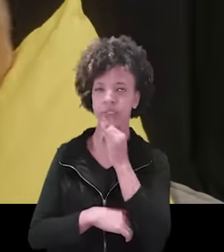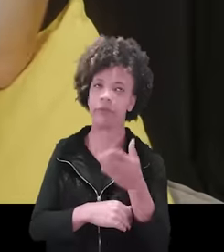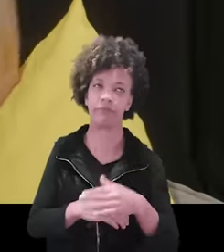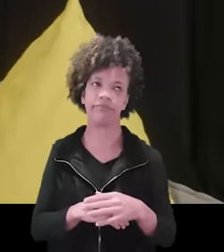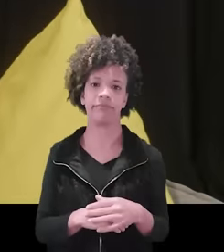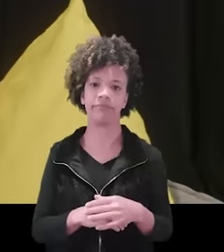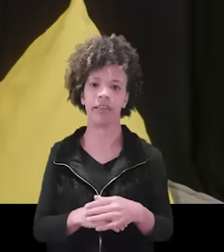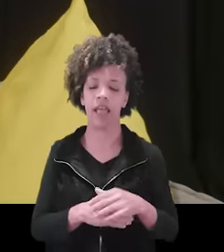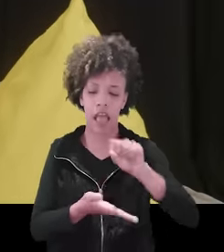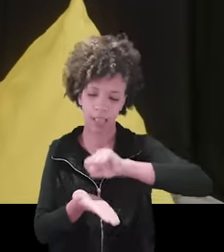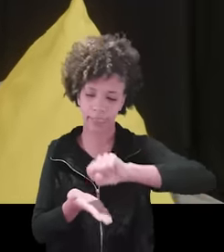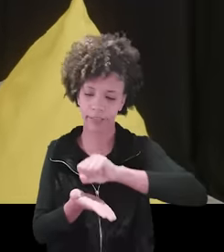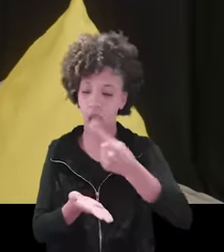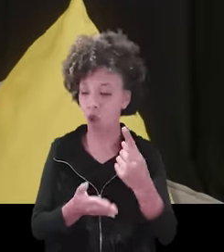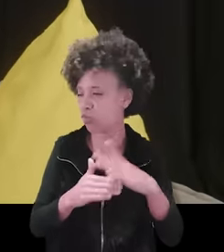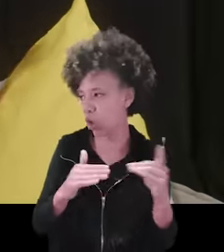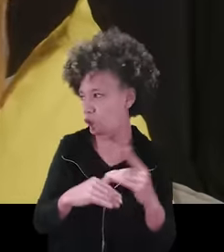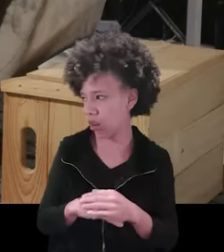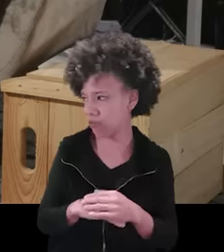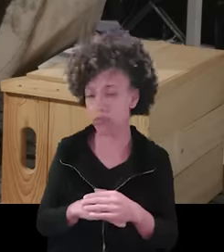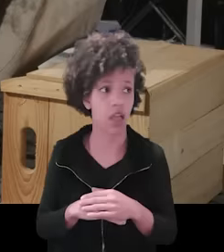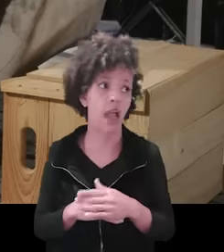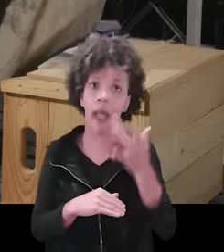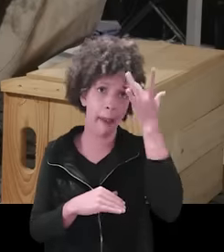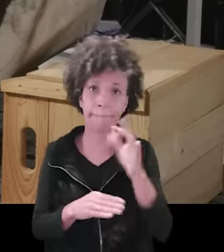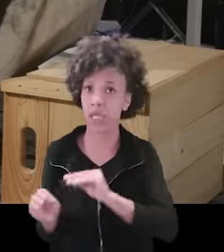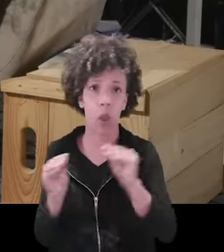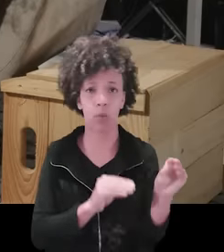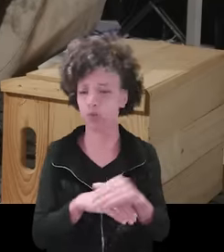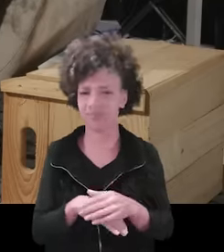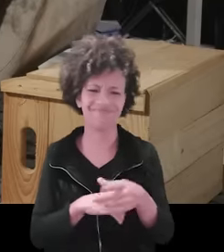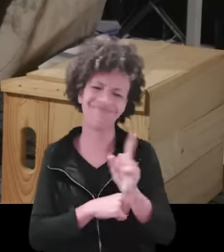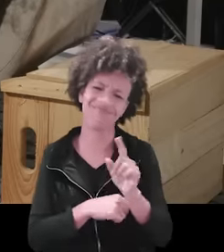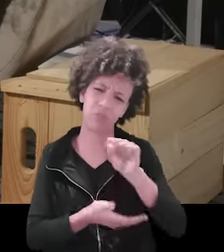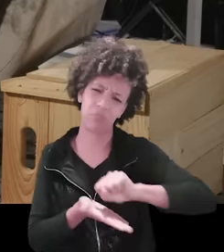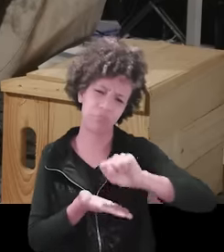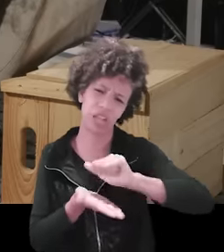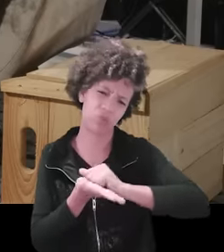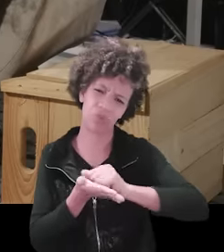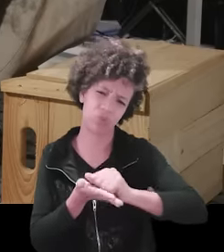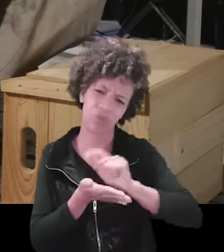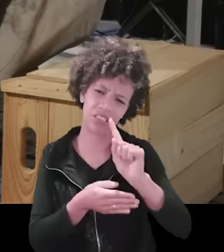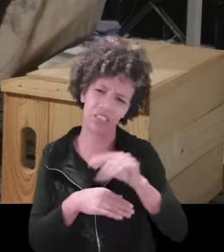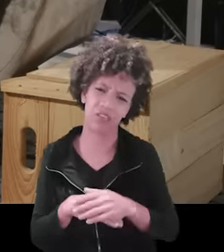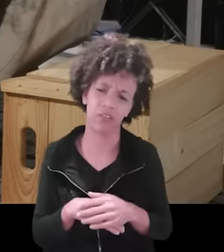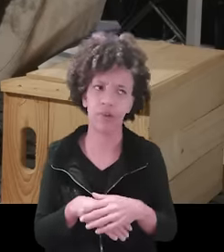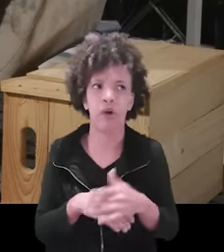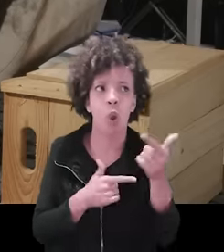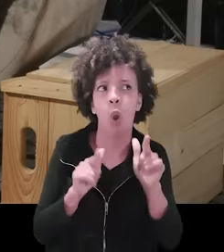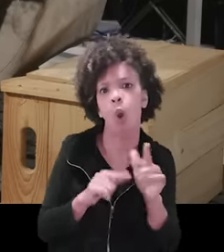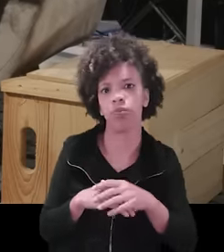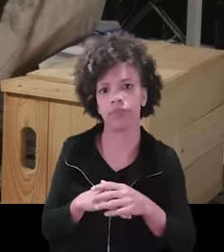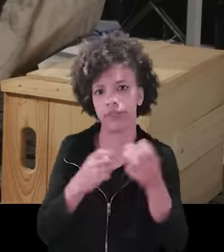dificuldade Quer falar Vou detergente lá é um dólar vou para lá amanhã não vai para lá para do detergente você vai para lá